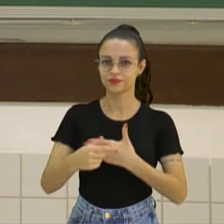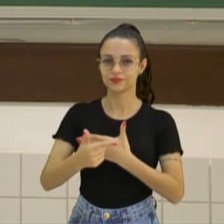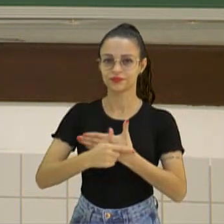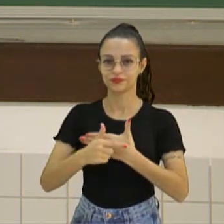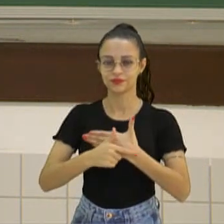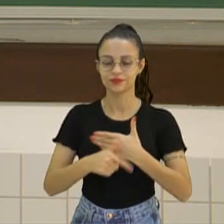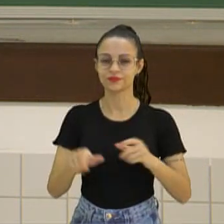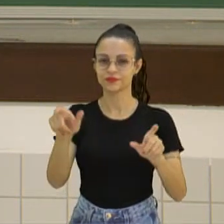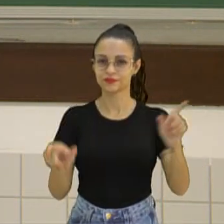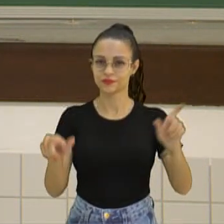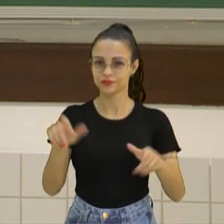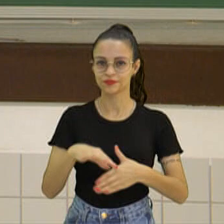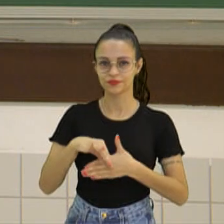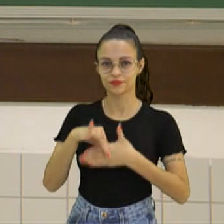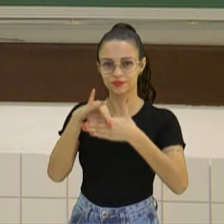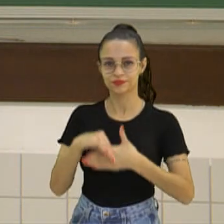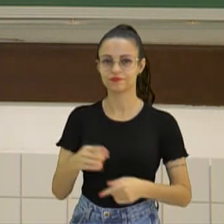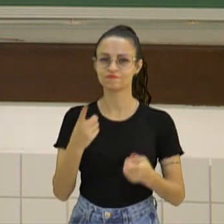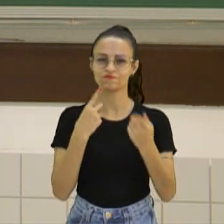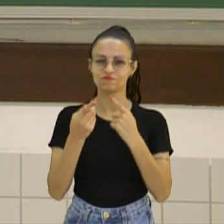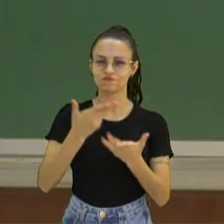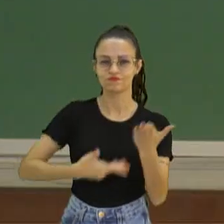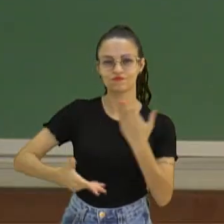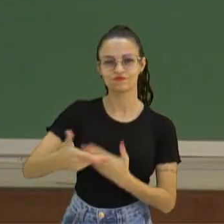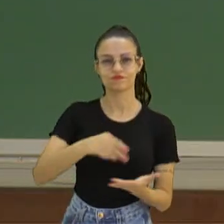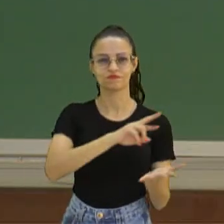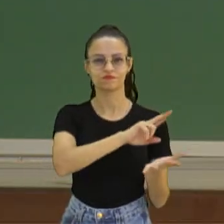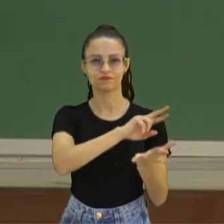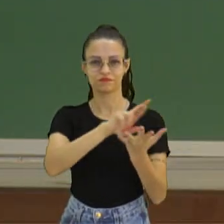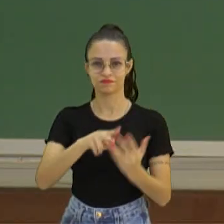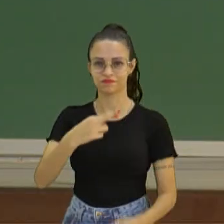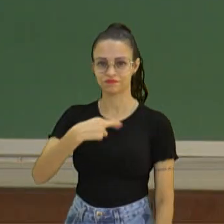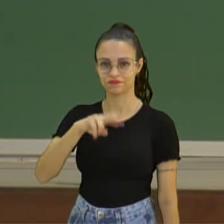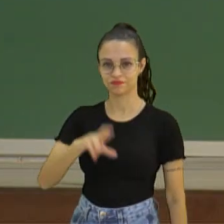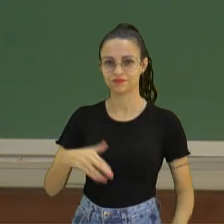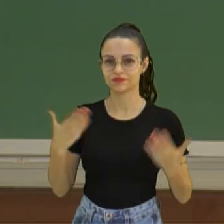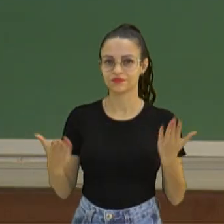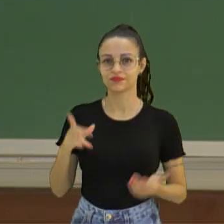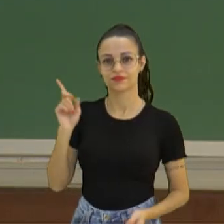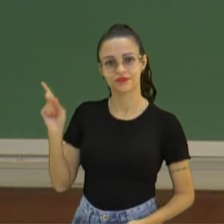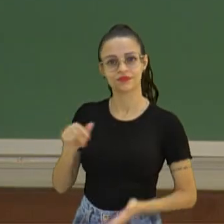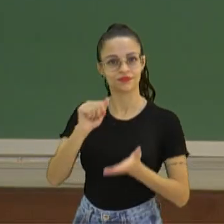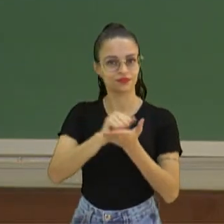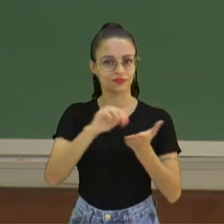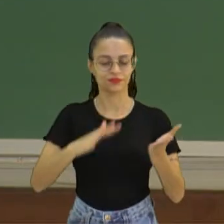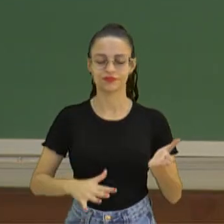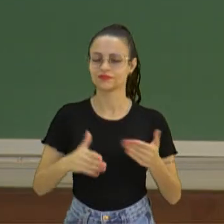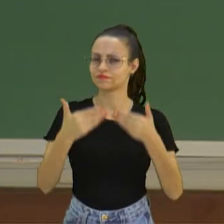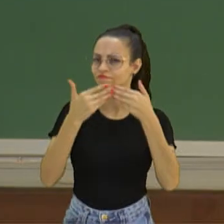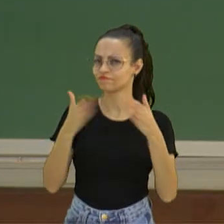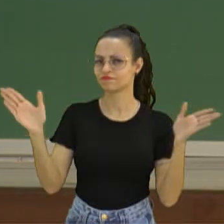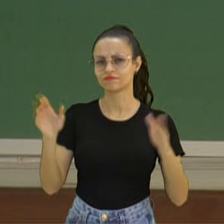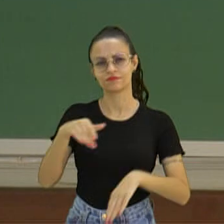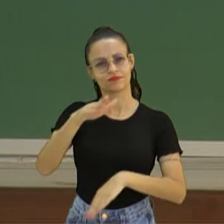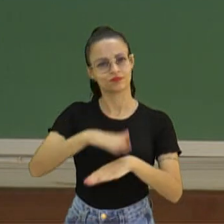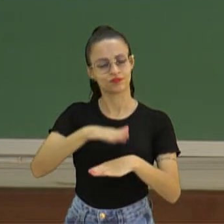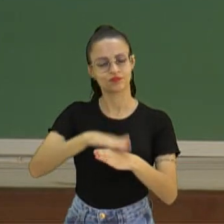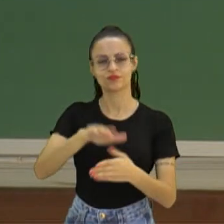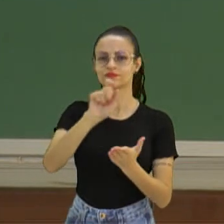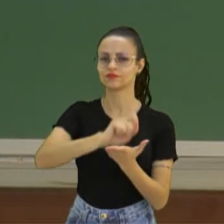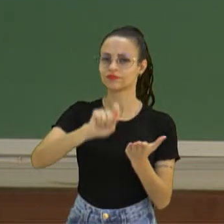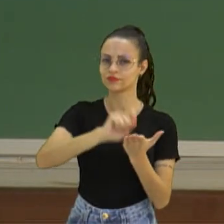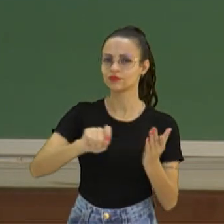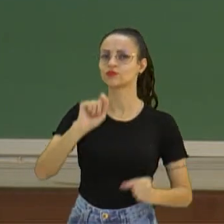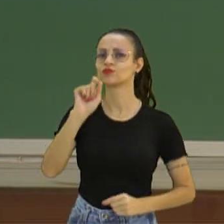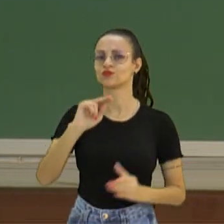função dos líderes no diálogo inter-religioso bem essa atividade é aberta você vai escreveu então o que